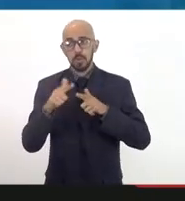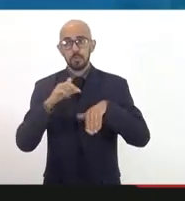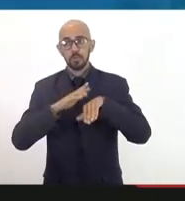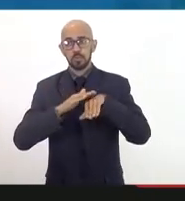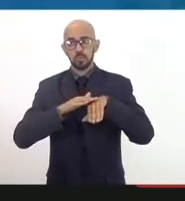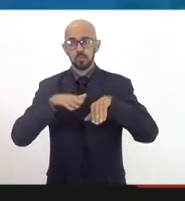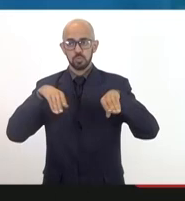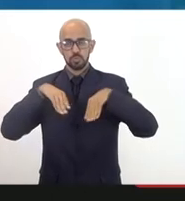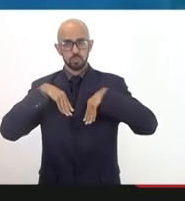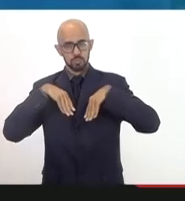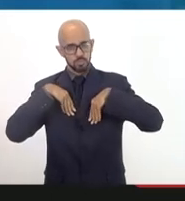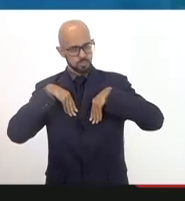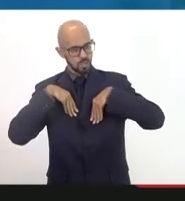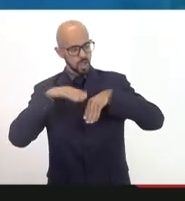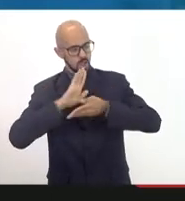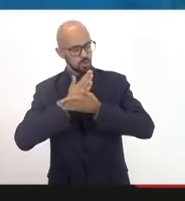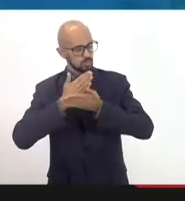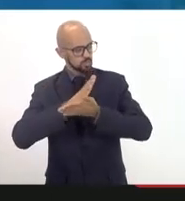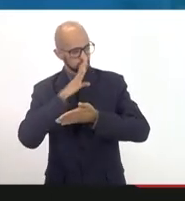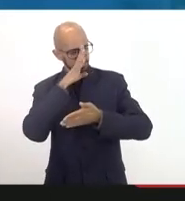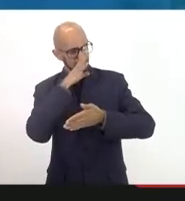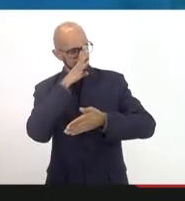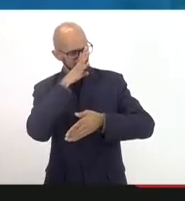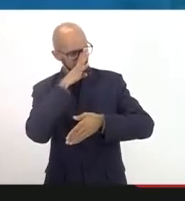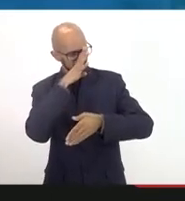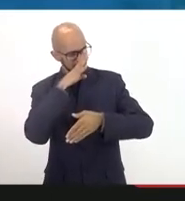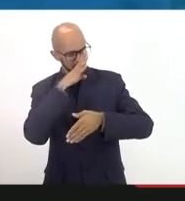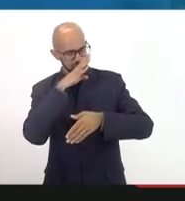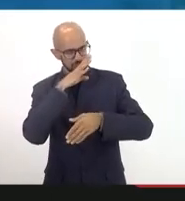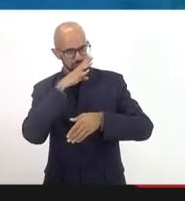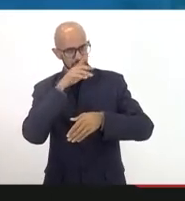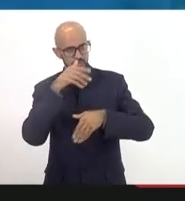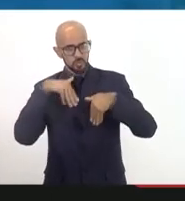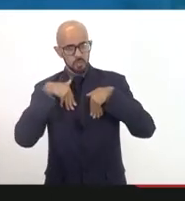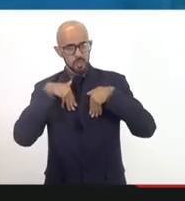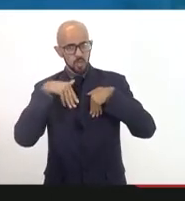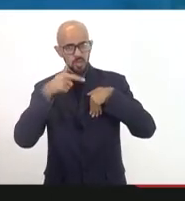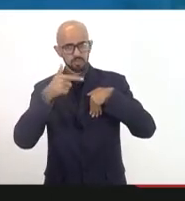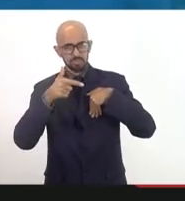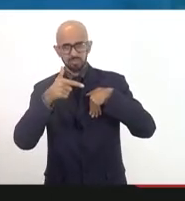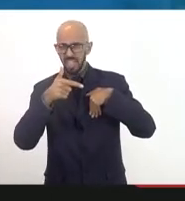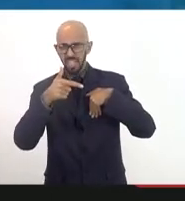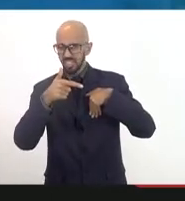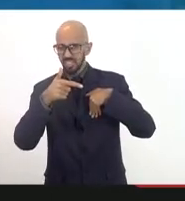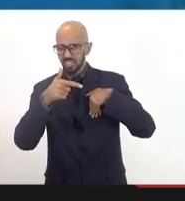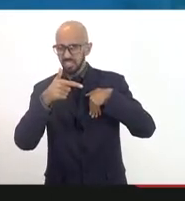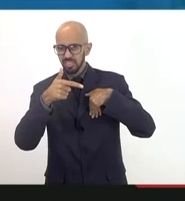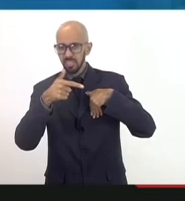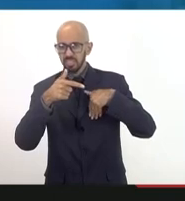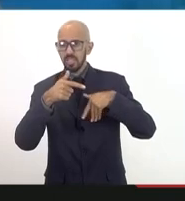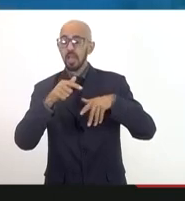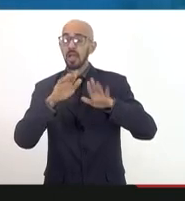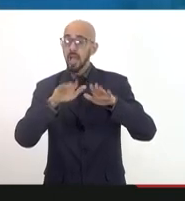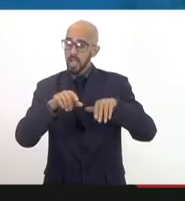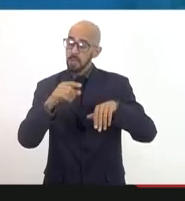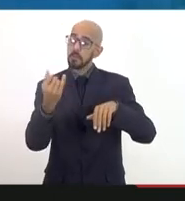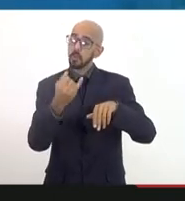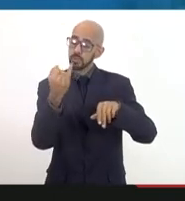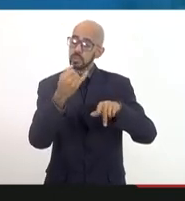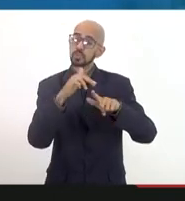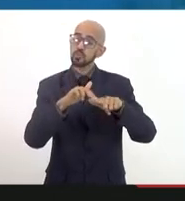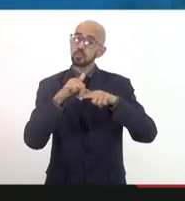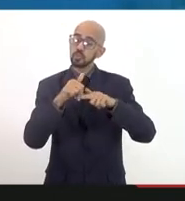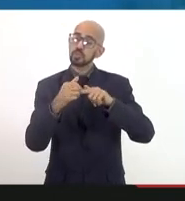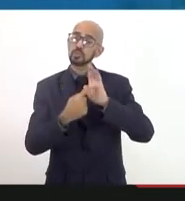um absurdo, tuberculose quase não acontece. É importante mostrar esses dados que foram muito bem descritos pelo secretário, que nós discutimos já na